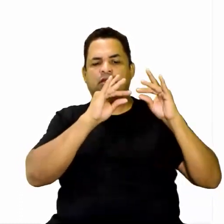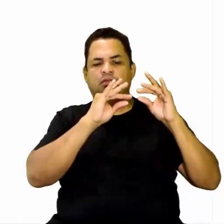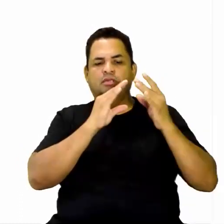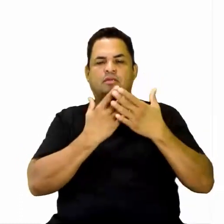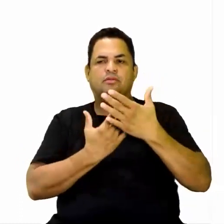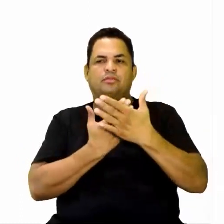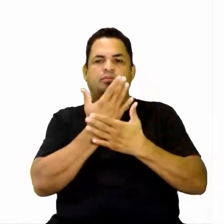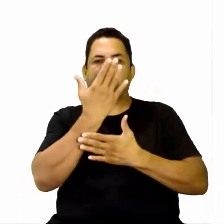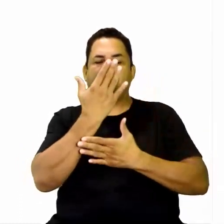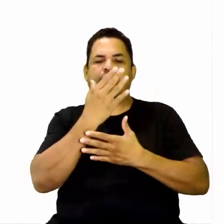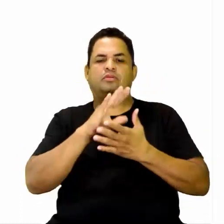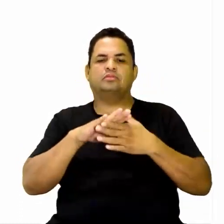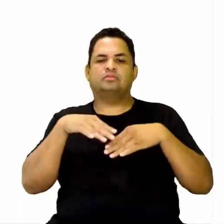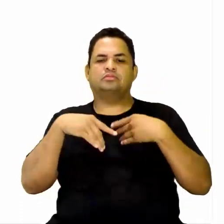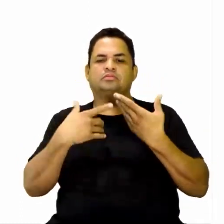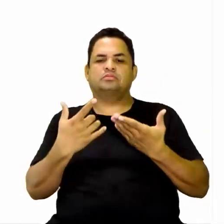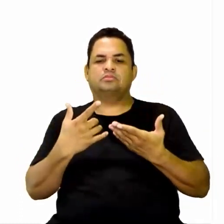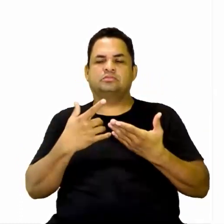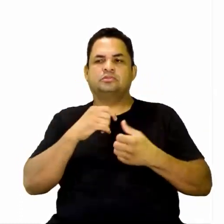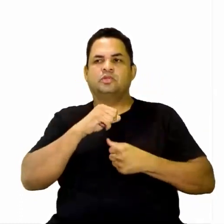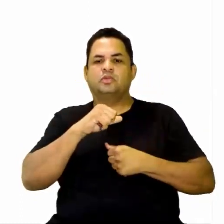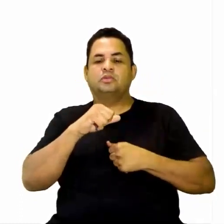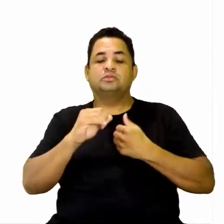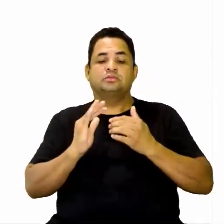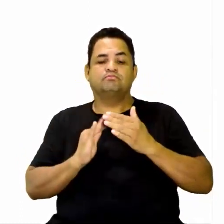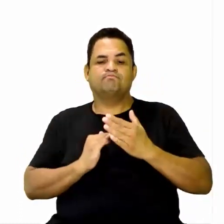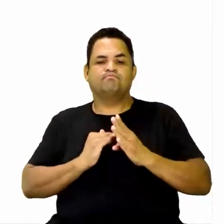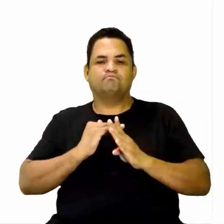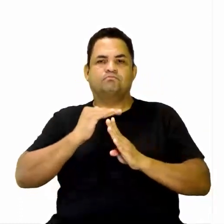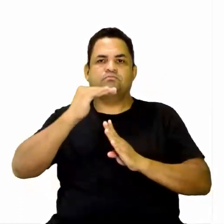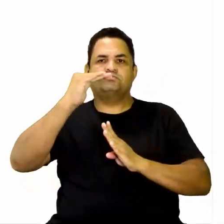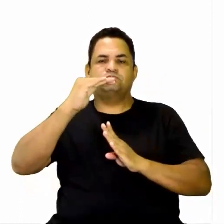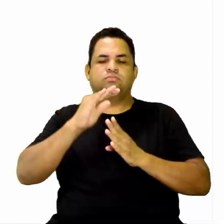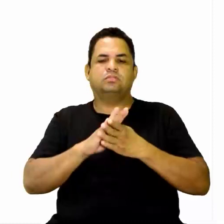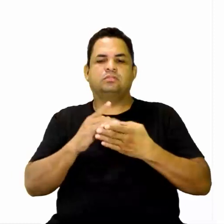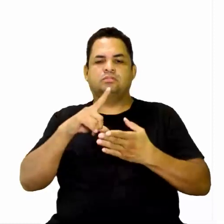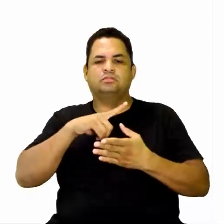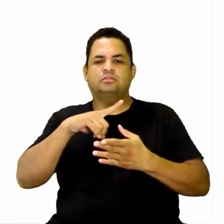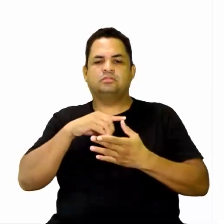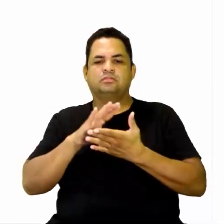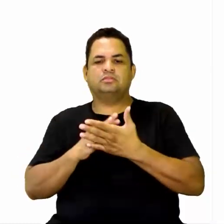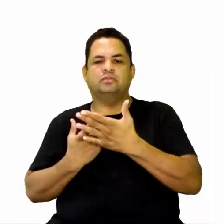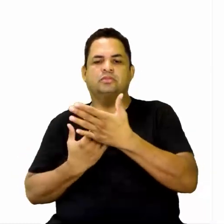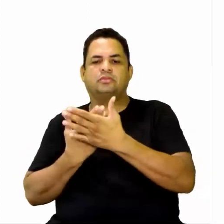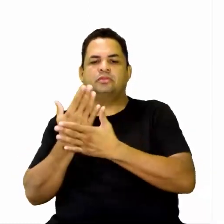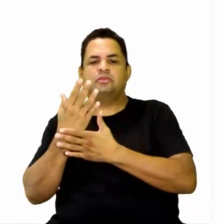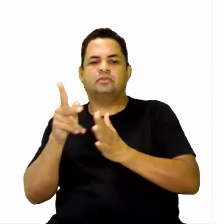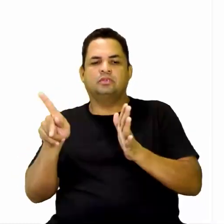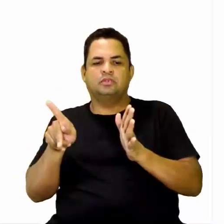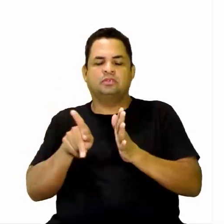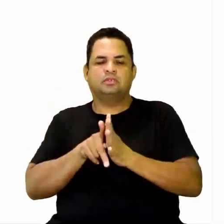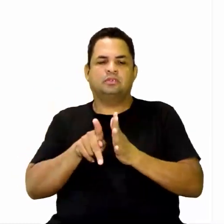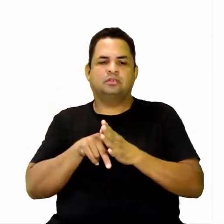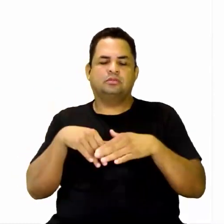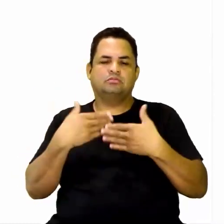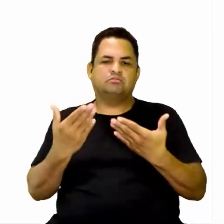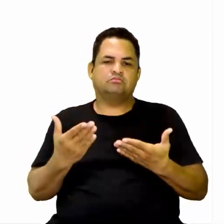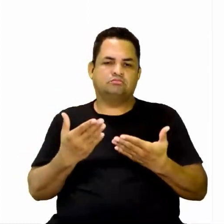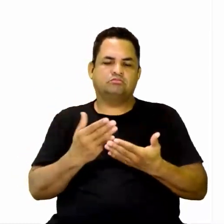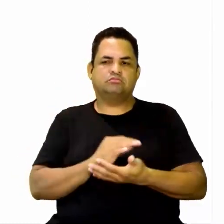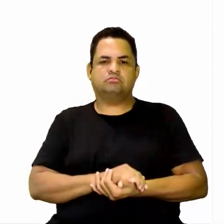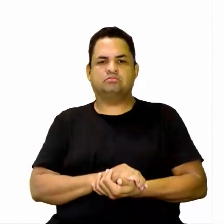vapor. Somente quando a temperatura aumenta é que nós teremos o vapor propriamente